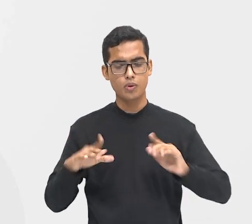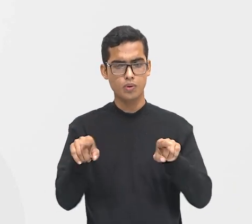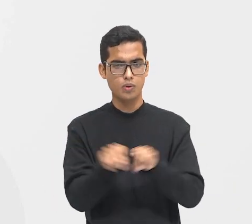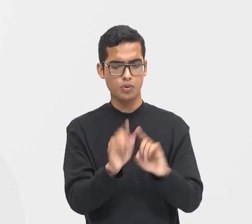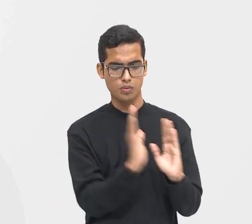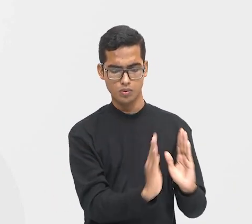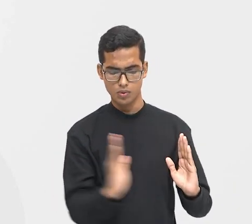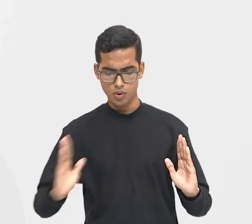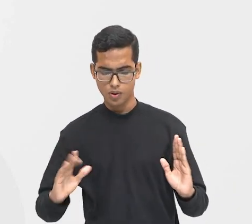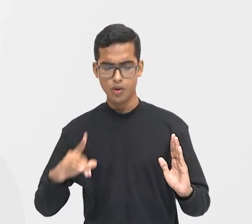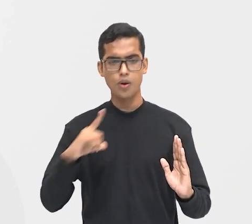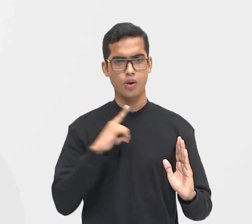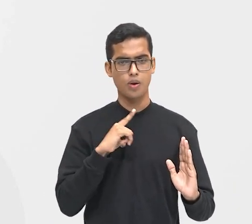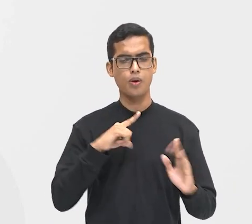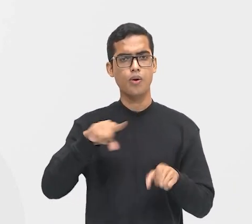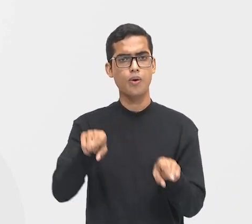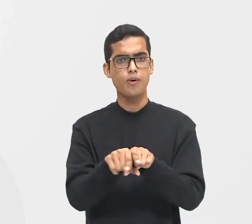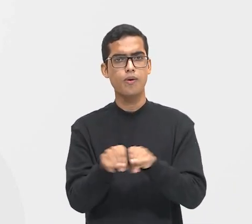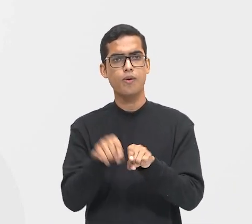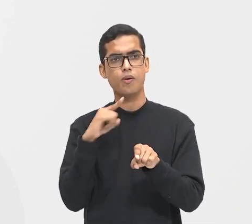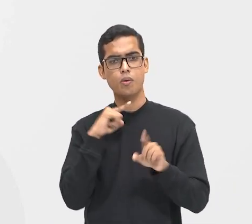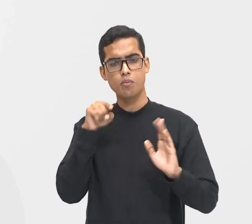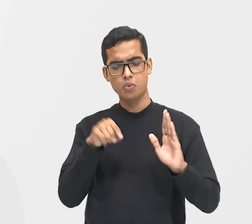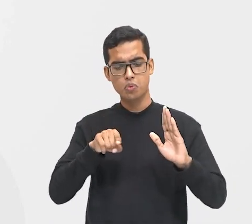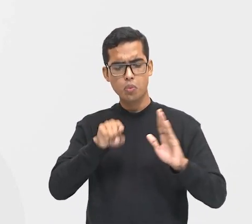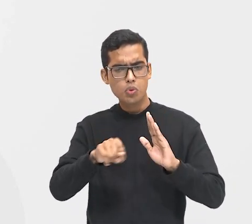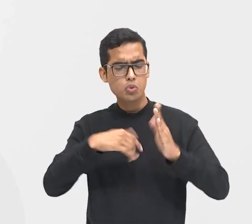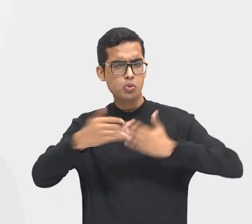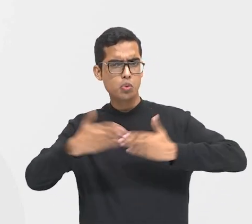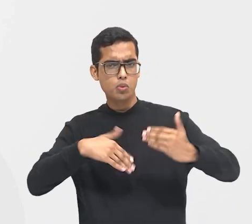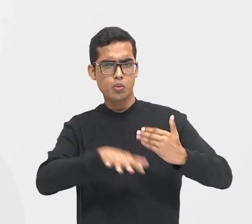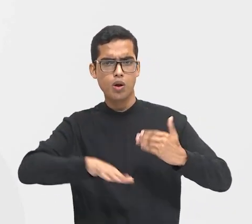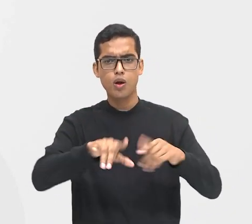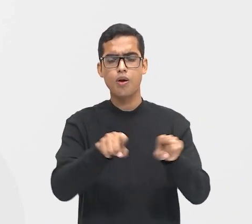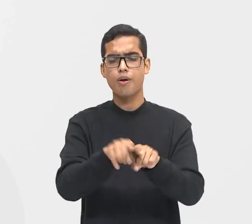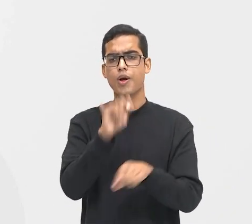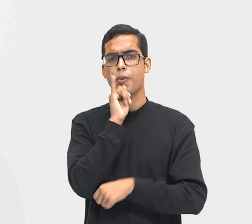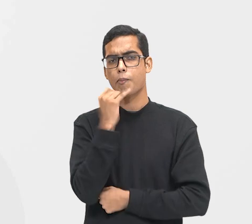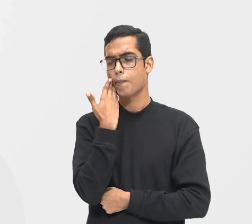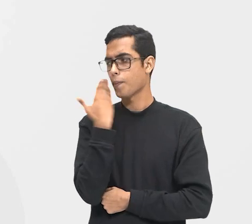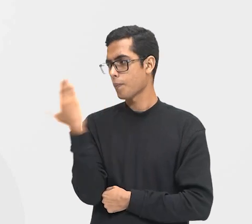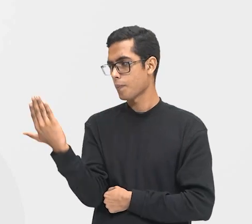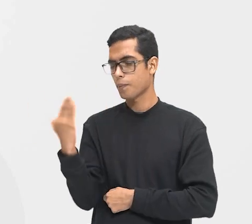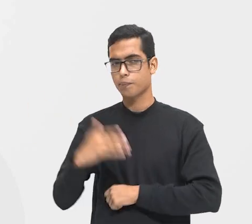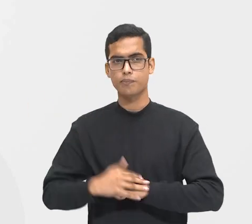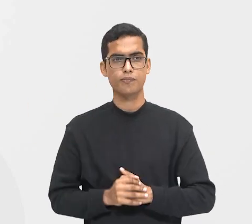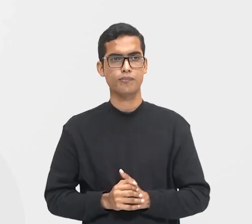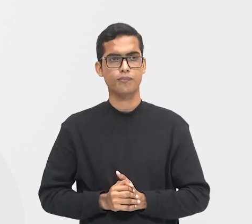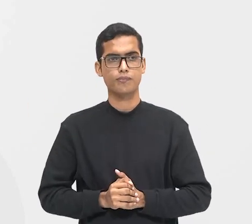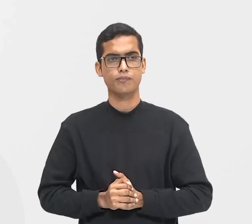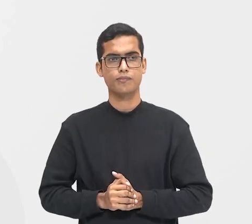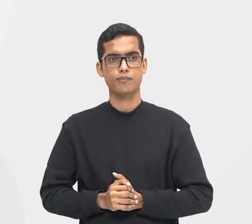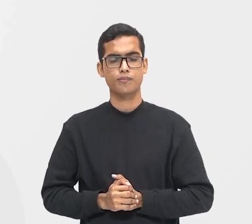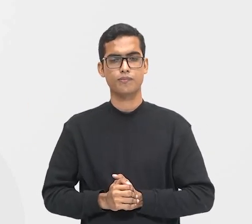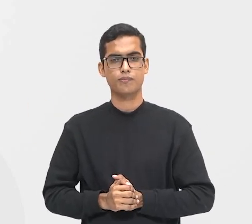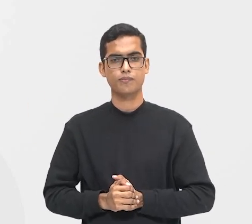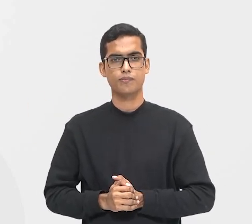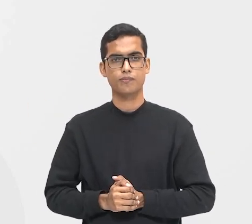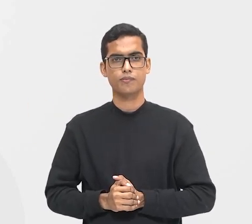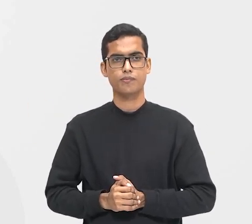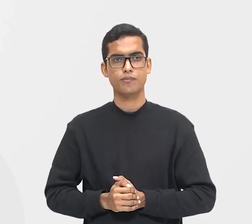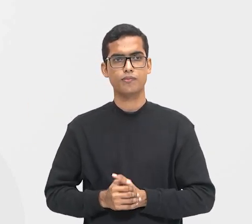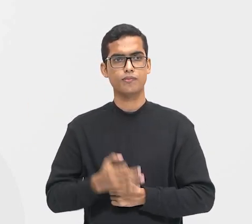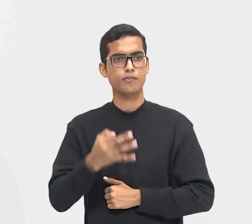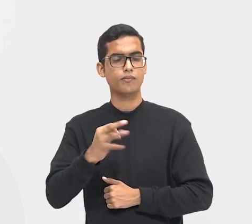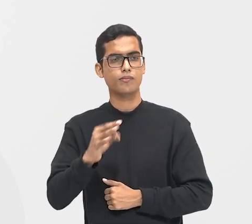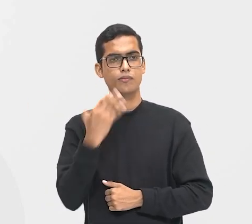uma sequência, né, em um ponto qualquer do espaço. Como nós vimos no exemplo, a gente viu essa onda ali se propagando na água,